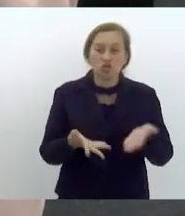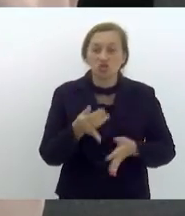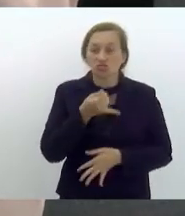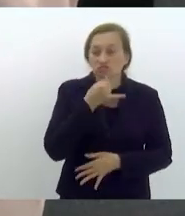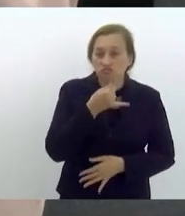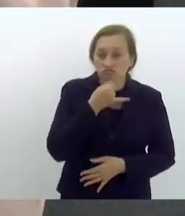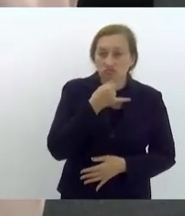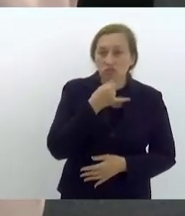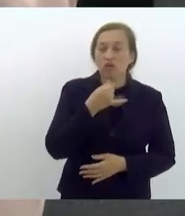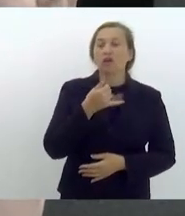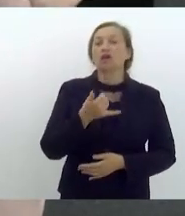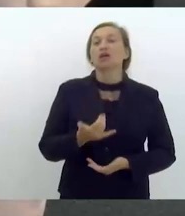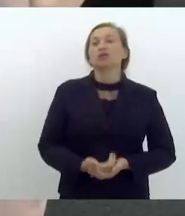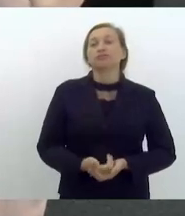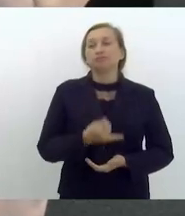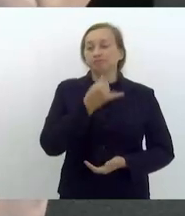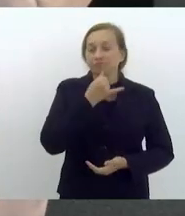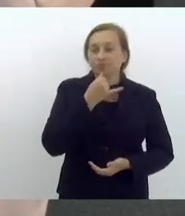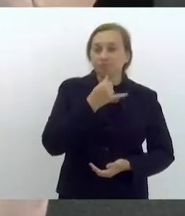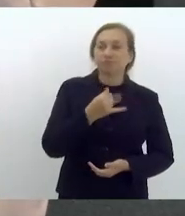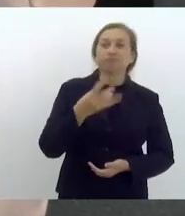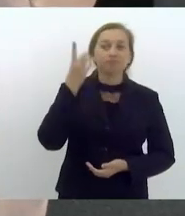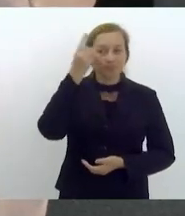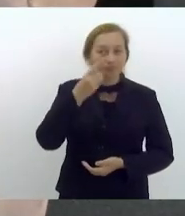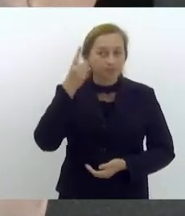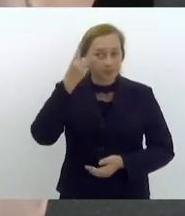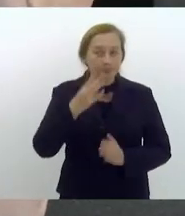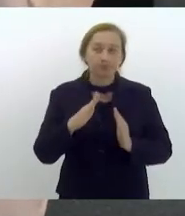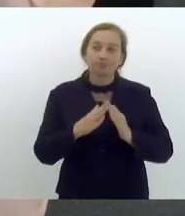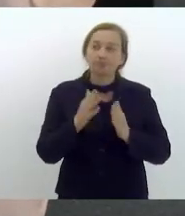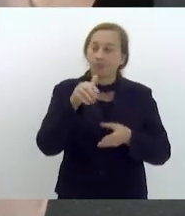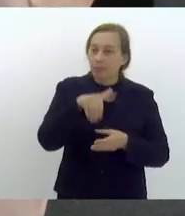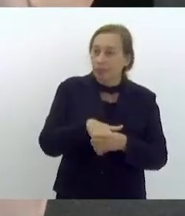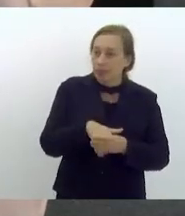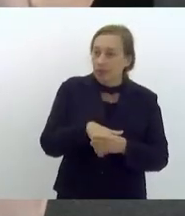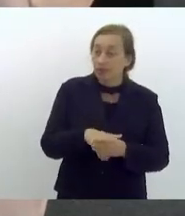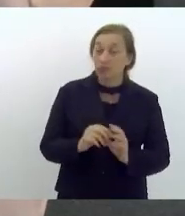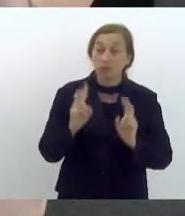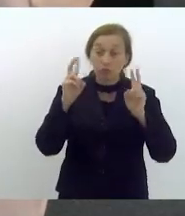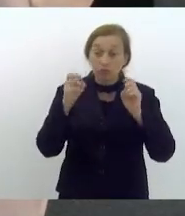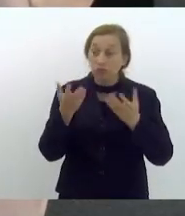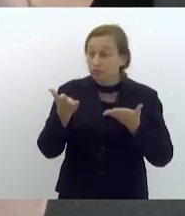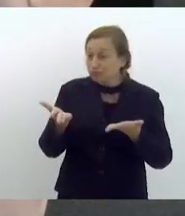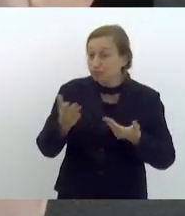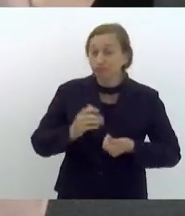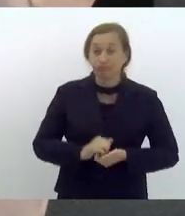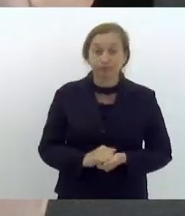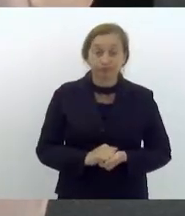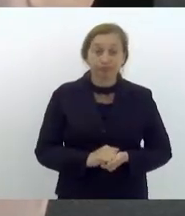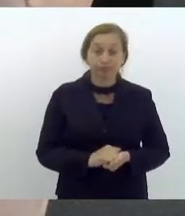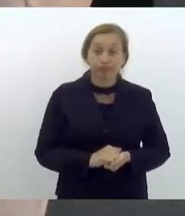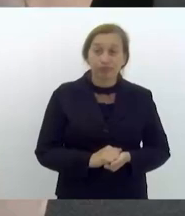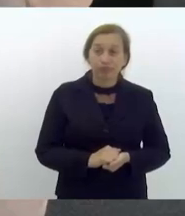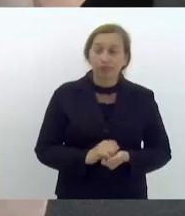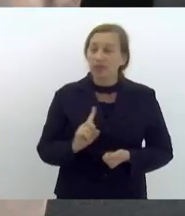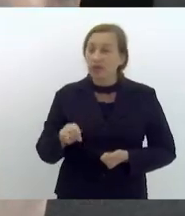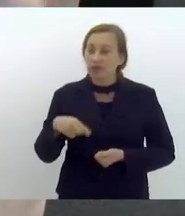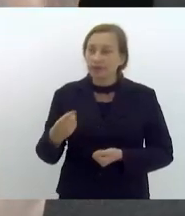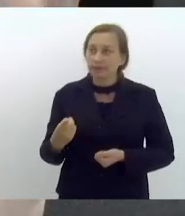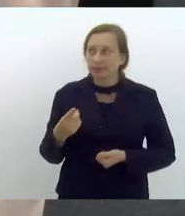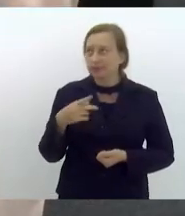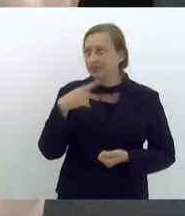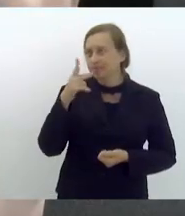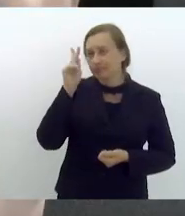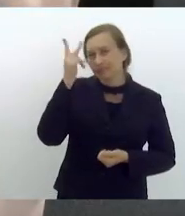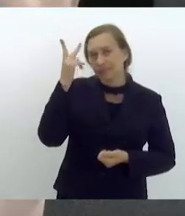lamentável Eu lamento que os parlamentares aqui dessa casa tem votado uma matéria como essa Depois não adianta contar